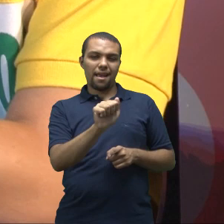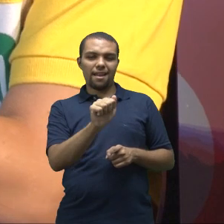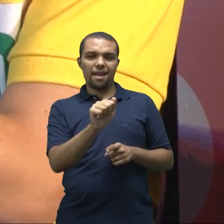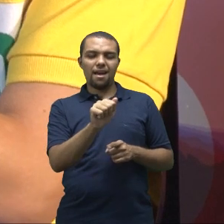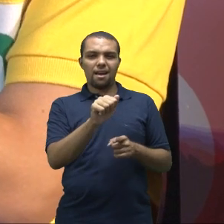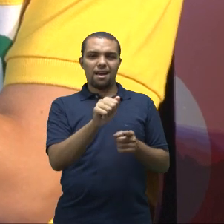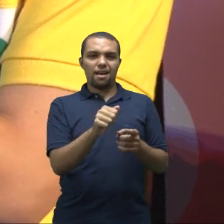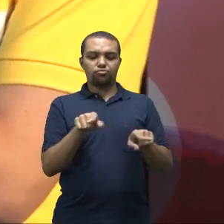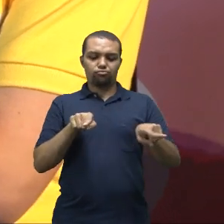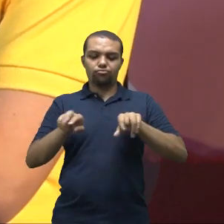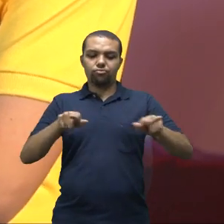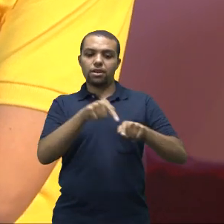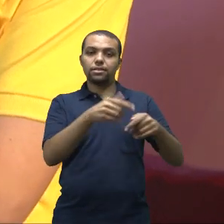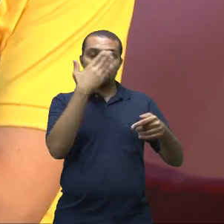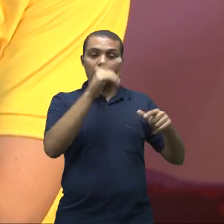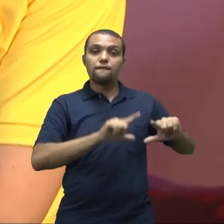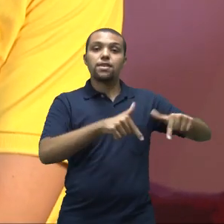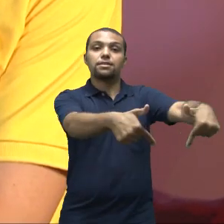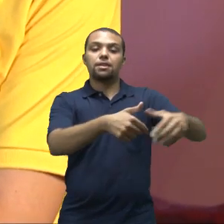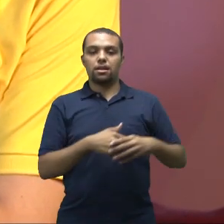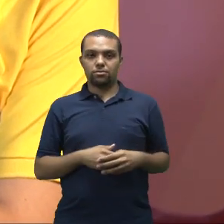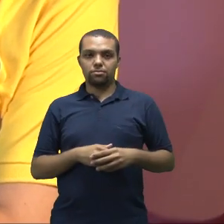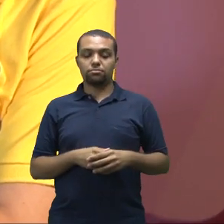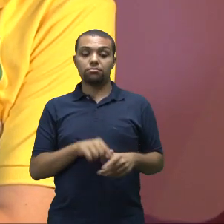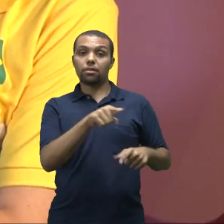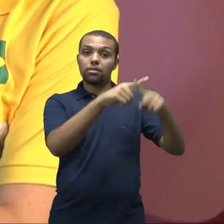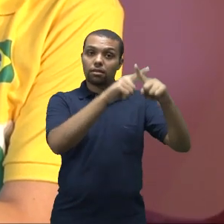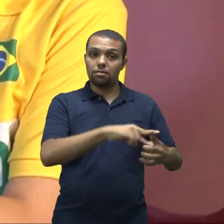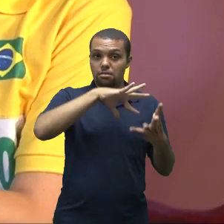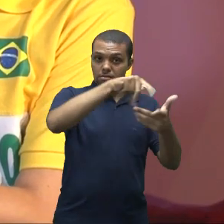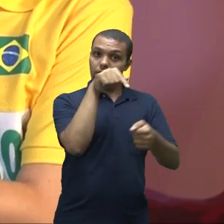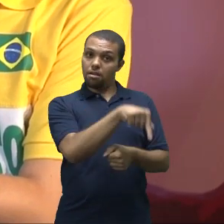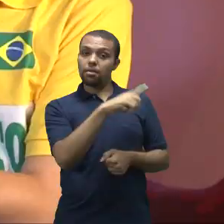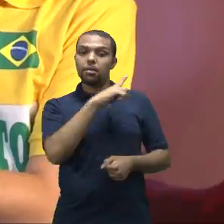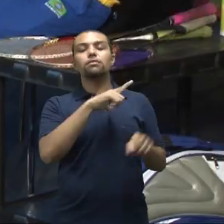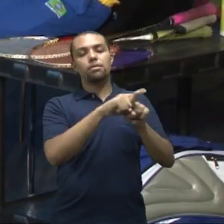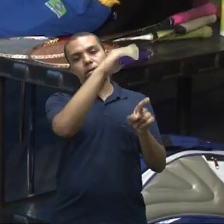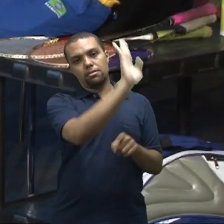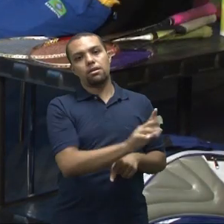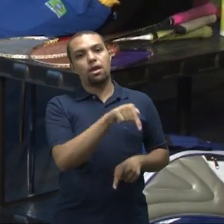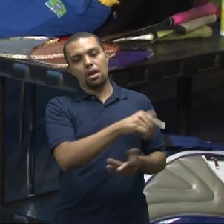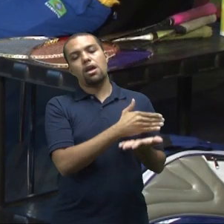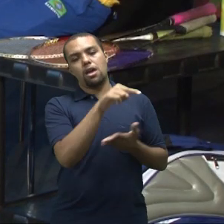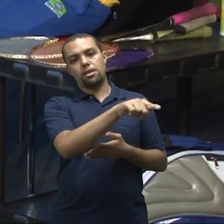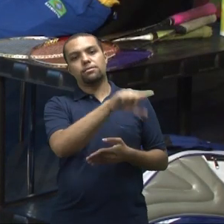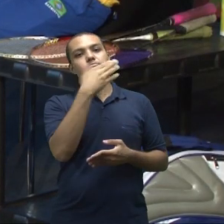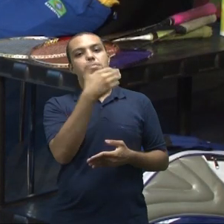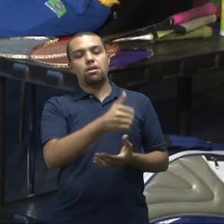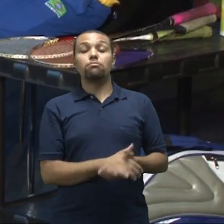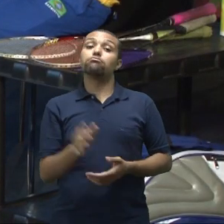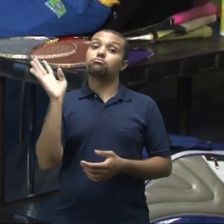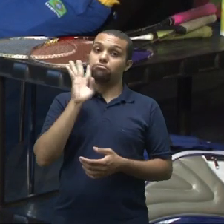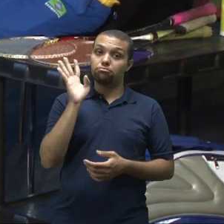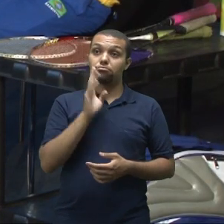Que são mais para as categorias mais avançadas. Ah, tá. Então em campeonatos internacionais... E nacionais